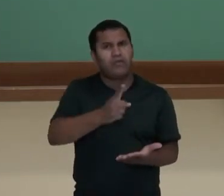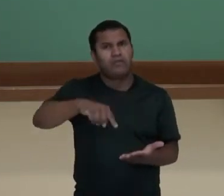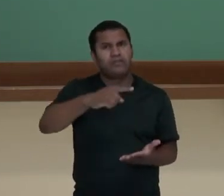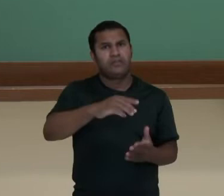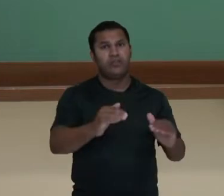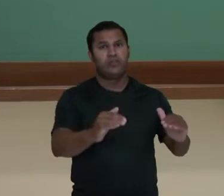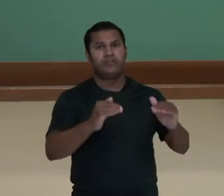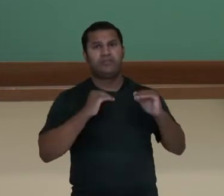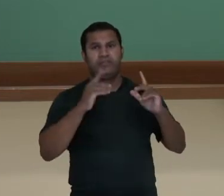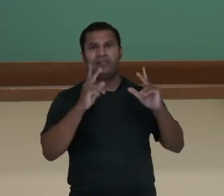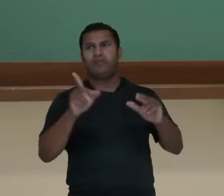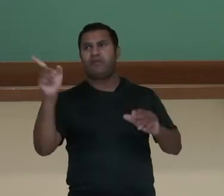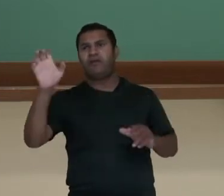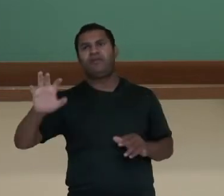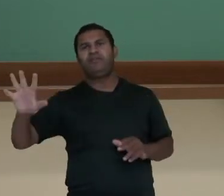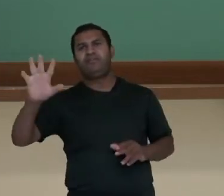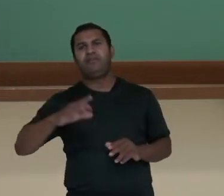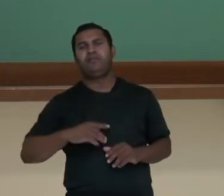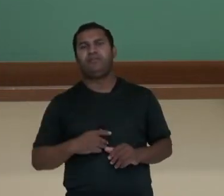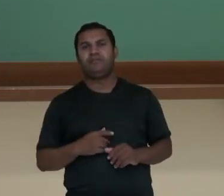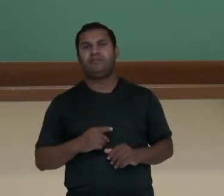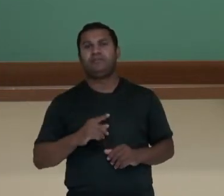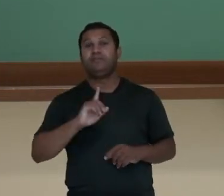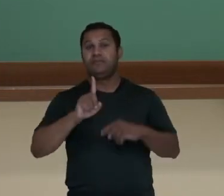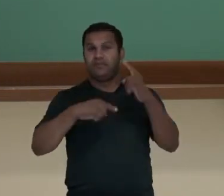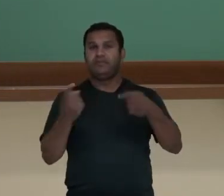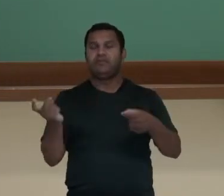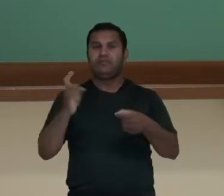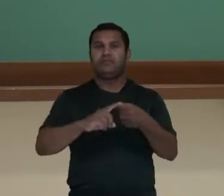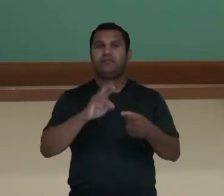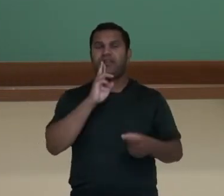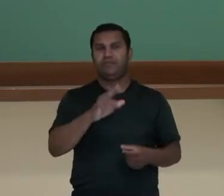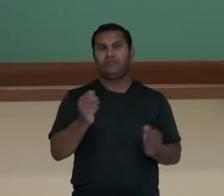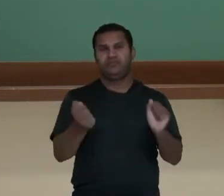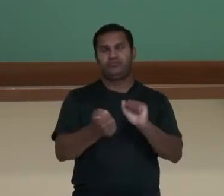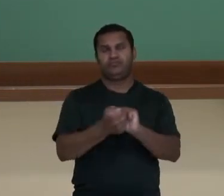comentário e justifique a sua resposta e a gente já faz a correção juntos.